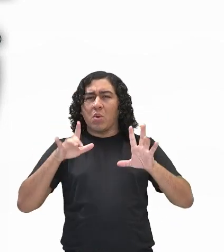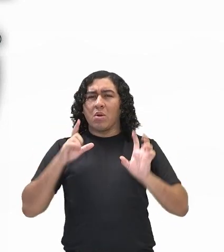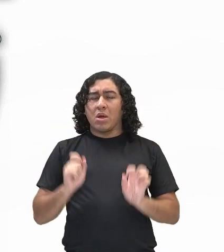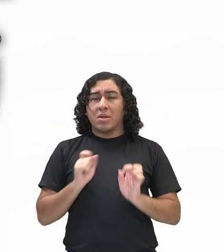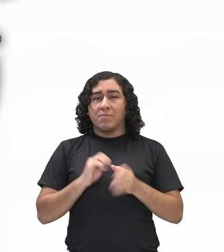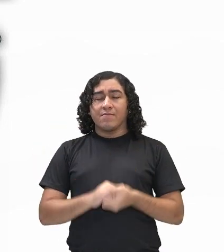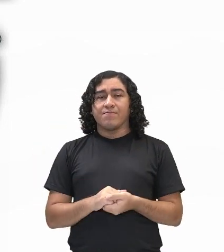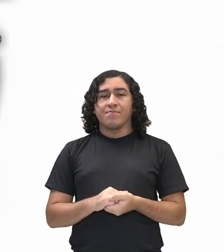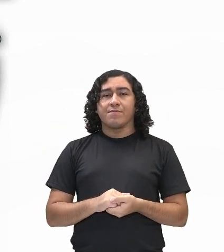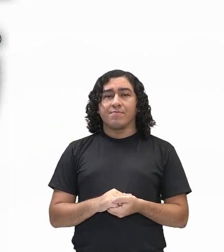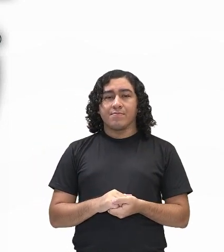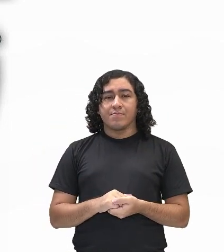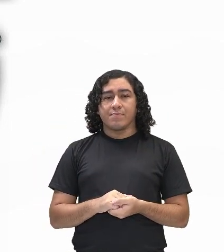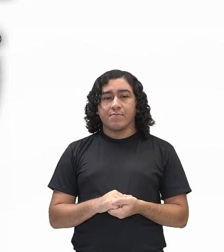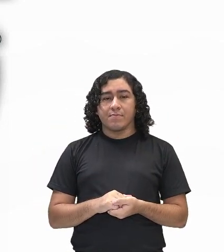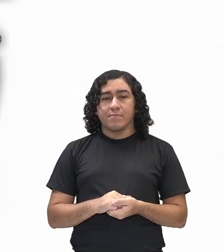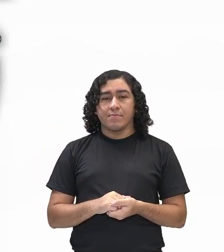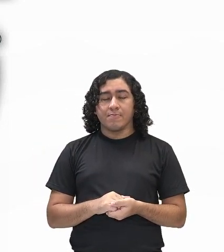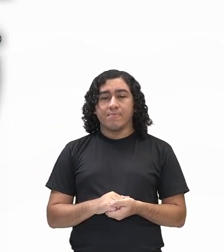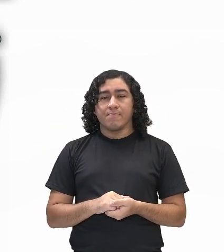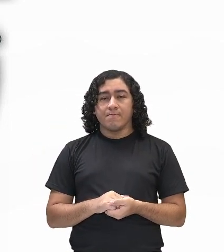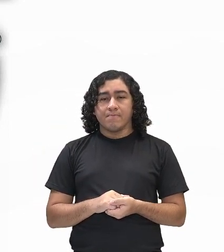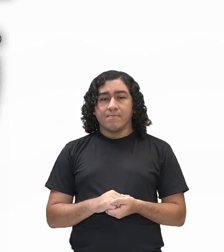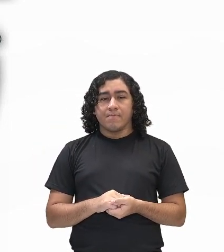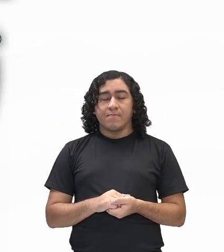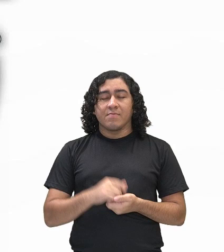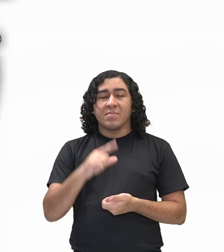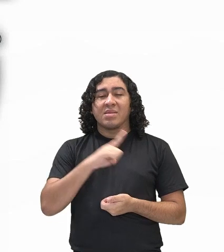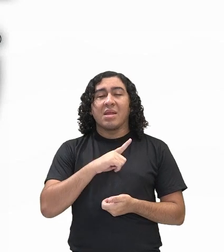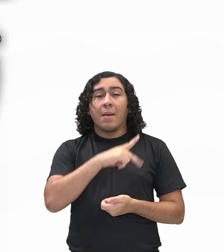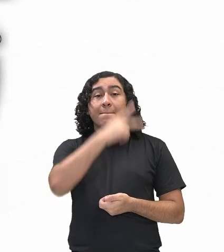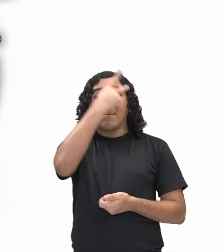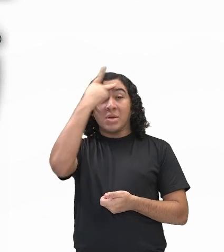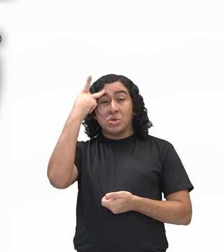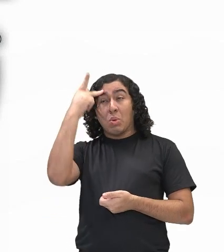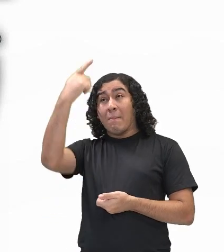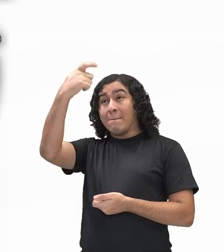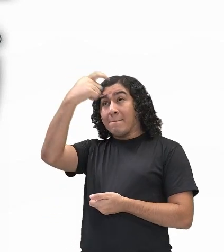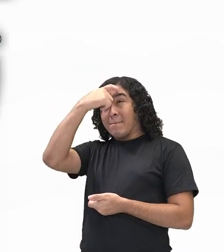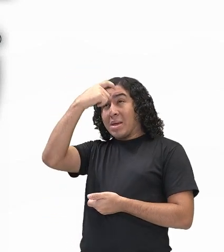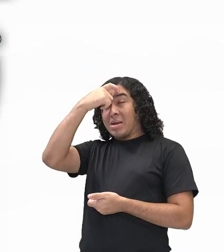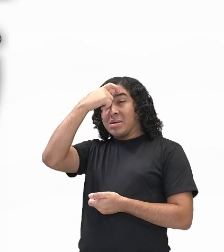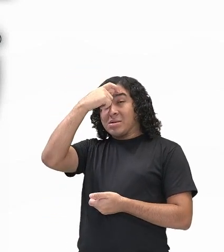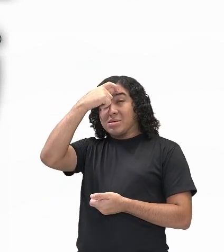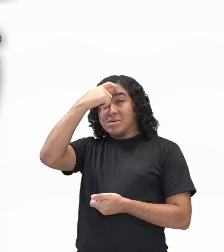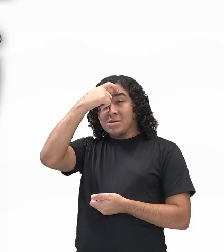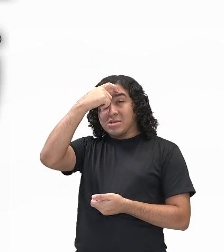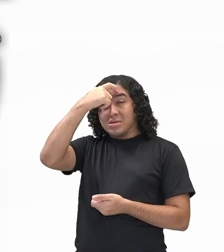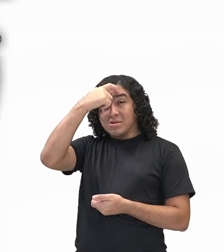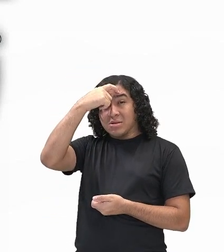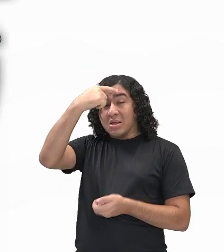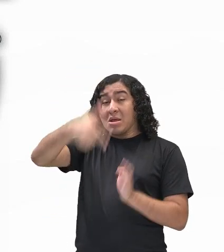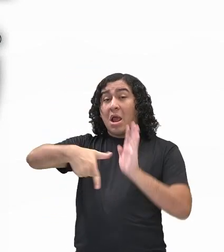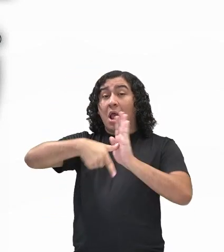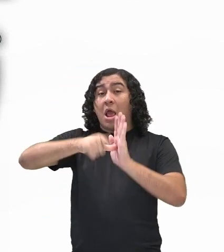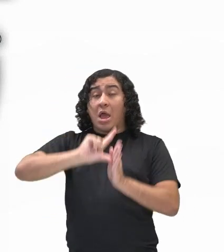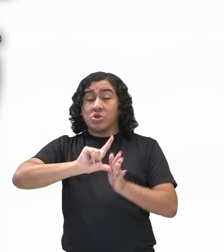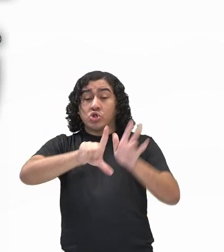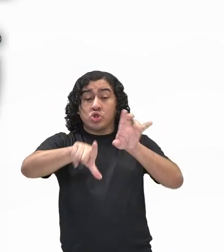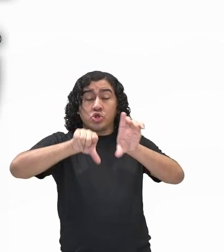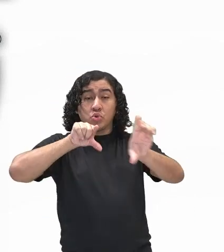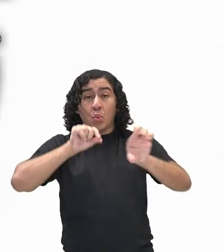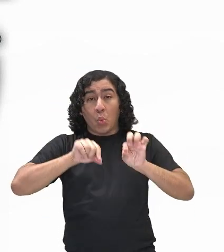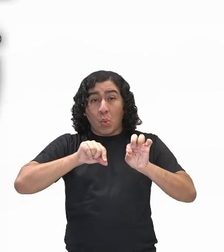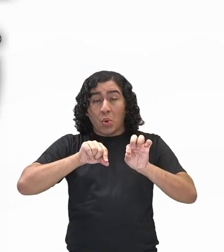avaliação subjetiva interior ao sujeito, à pessoa, sobre